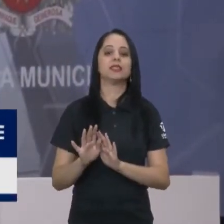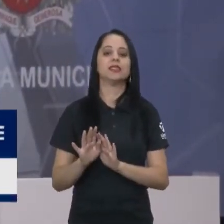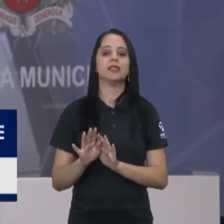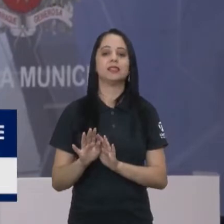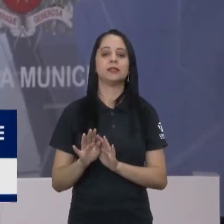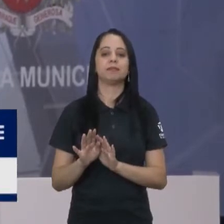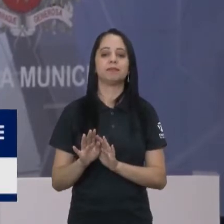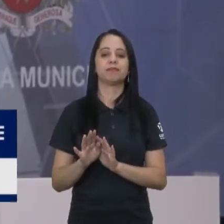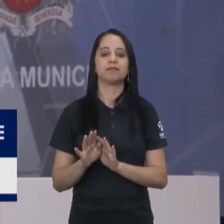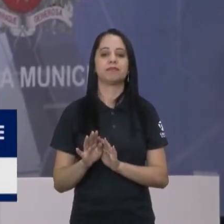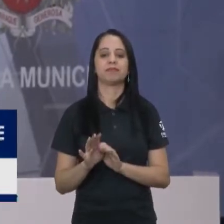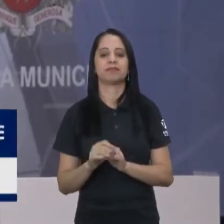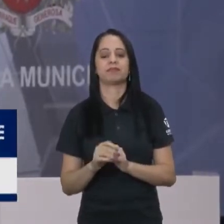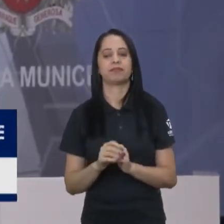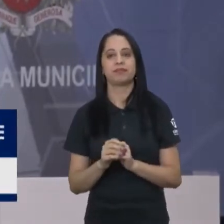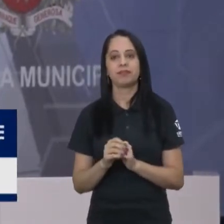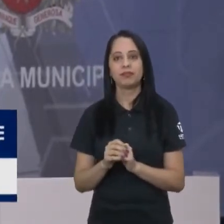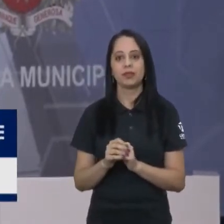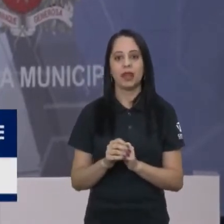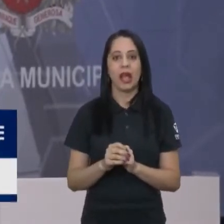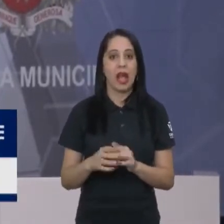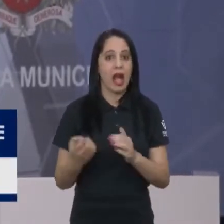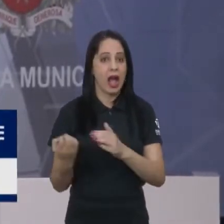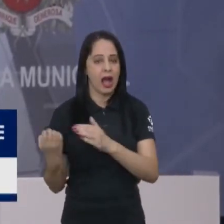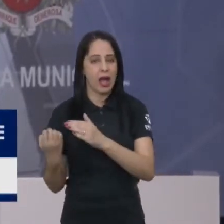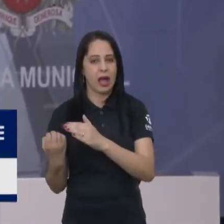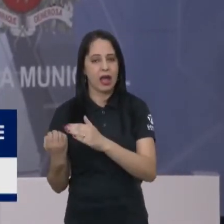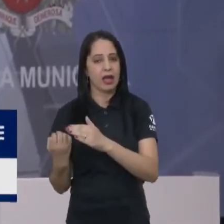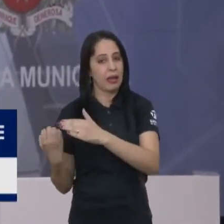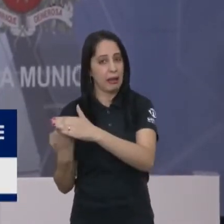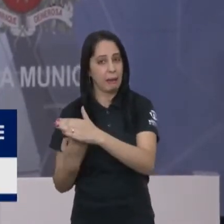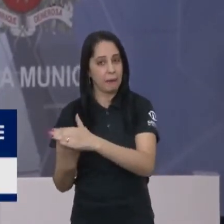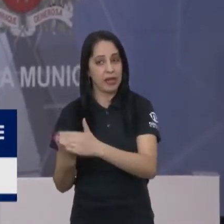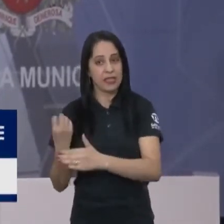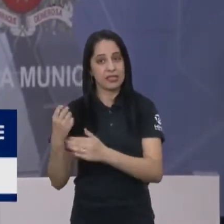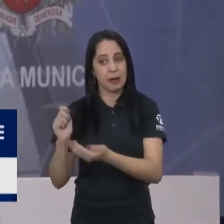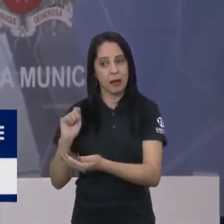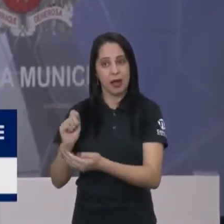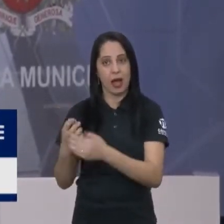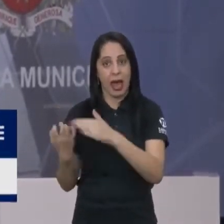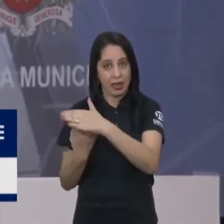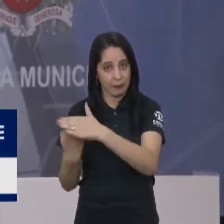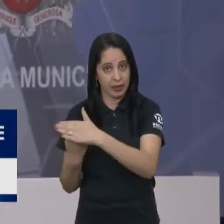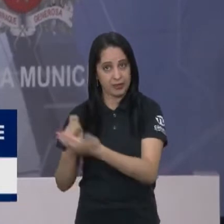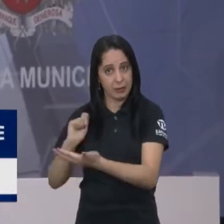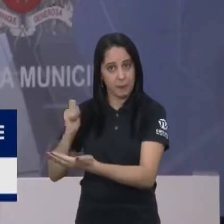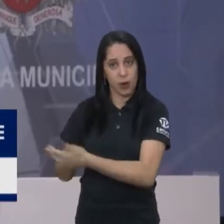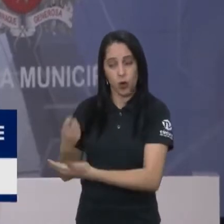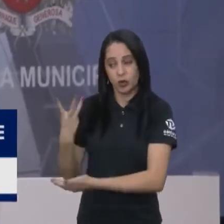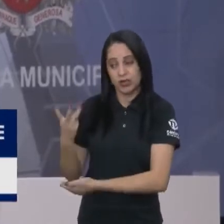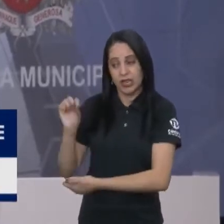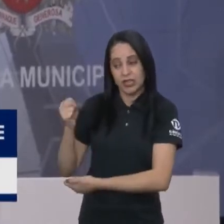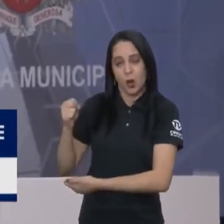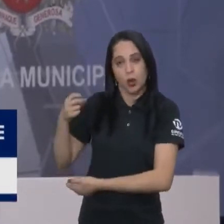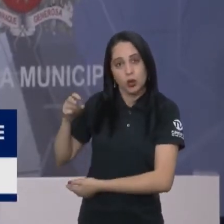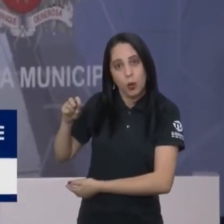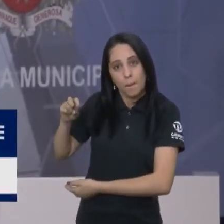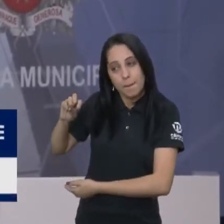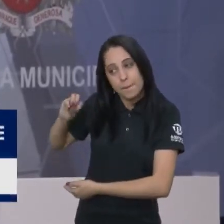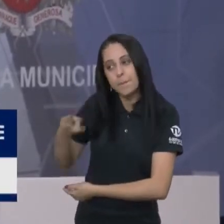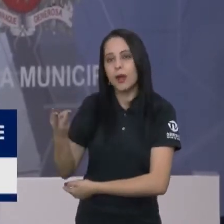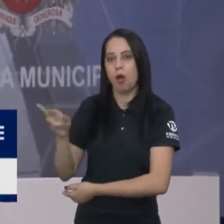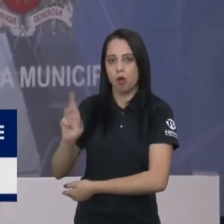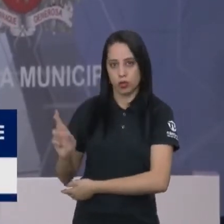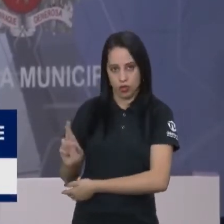do setor público. A empresa tinha gasto 30, 38 milhões de dólares, que na época era 100 milhões de reais, pelo